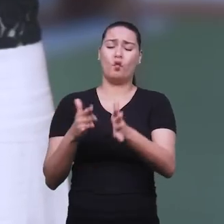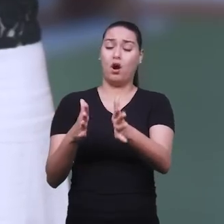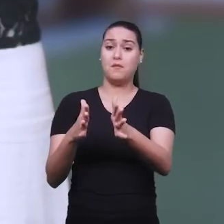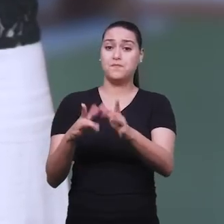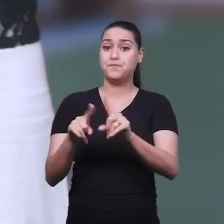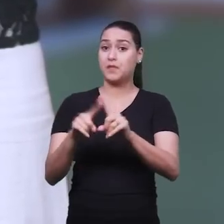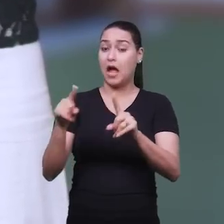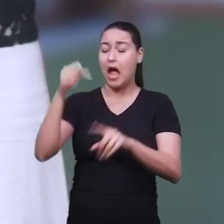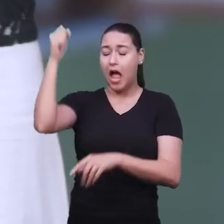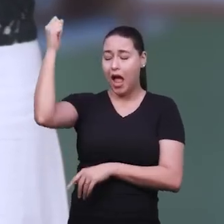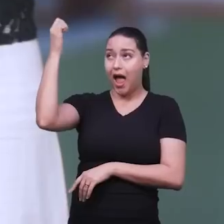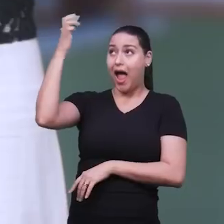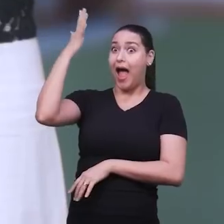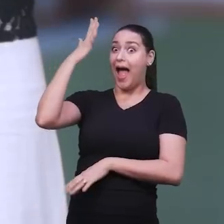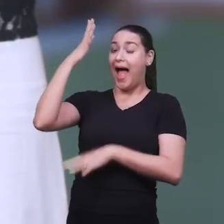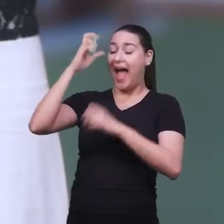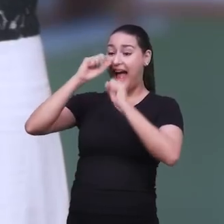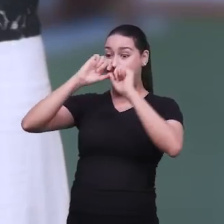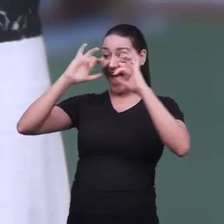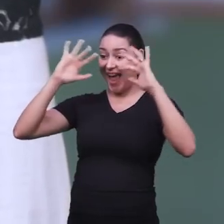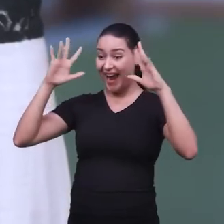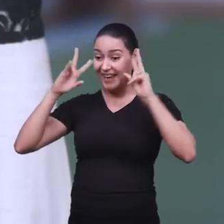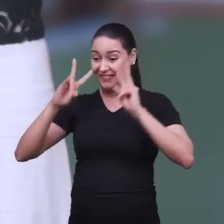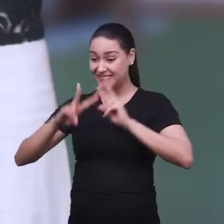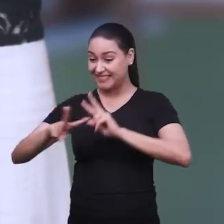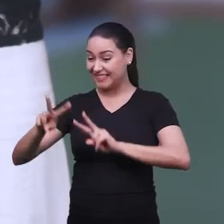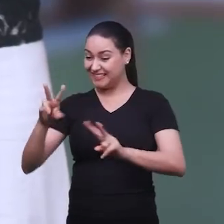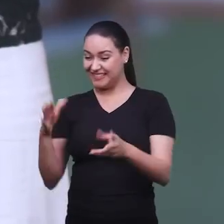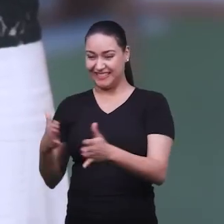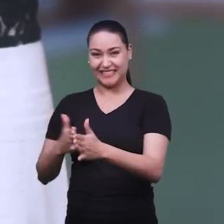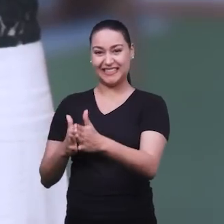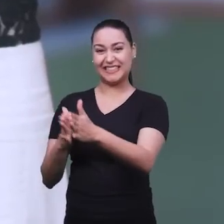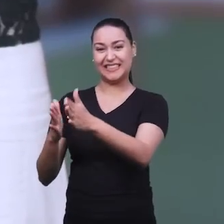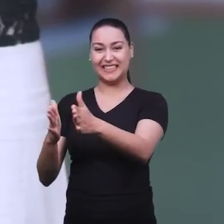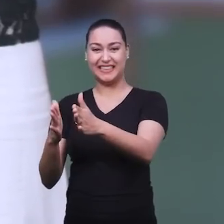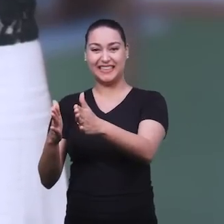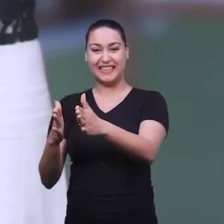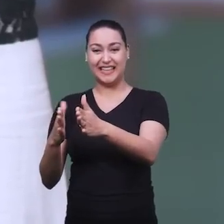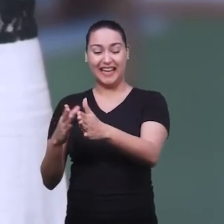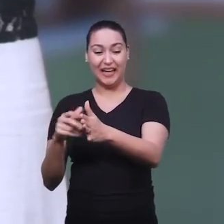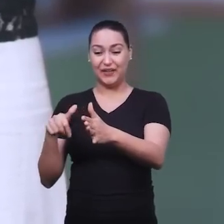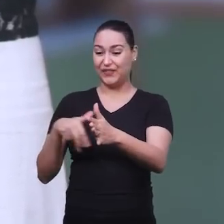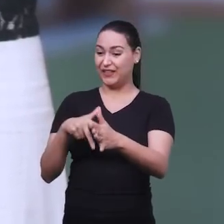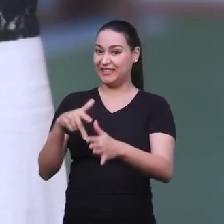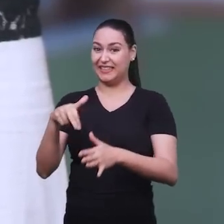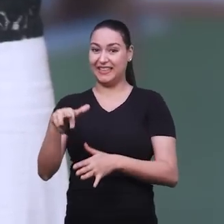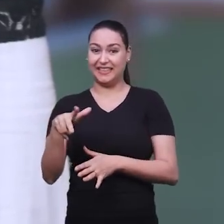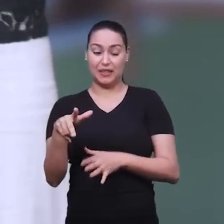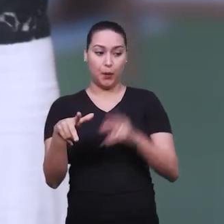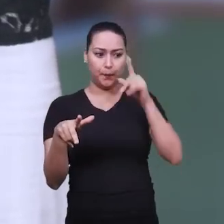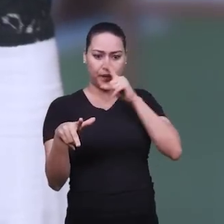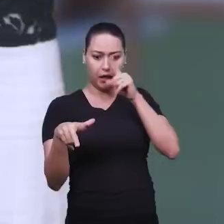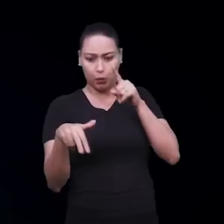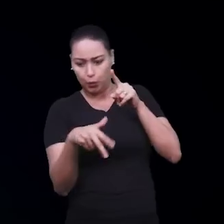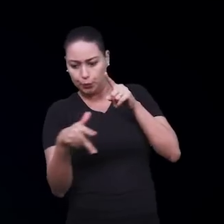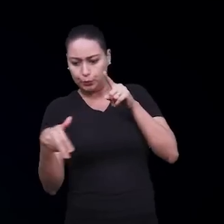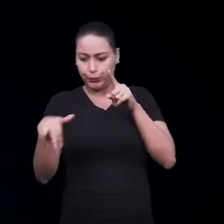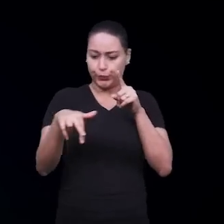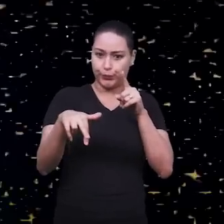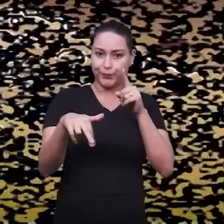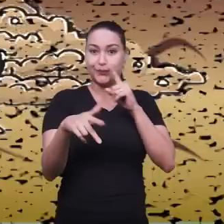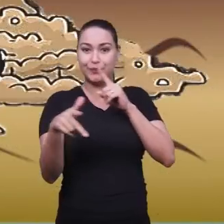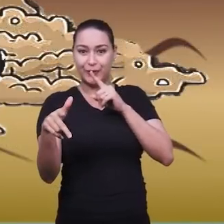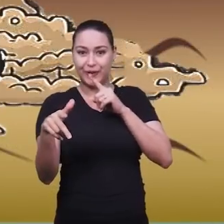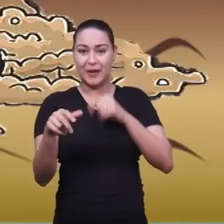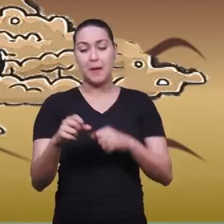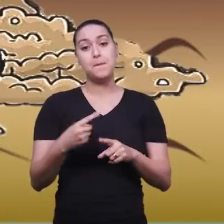ele, sobre o caminho, ele fica todo claro e quem anda nele vai se desviar de todos os perigos. Quem anda